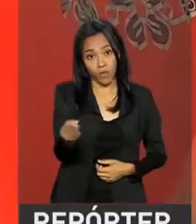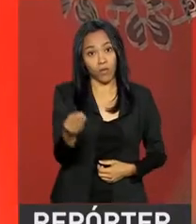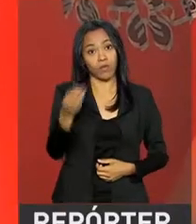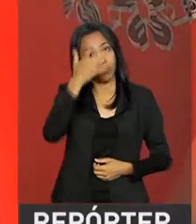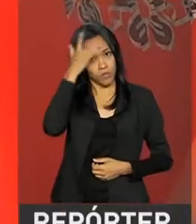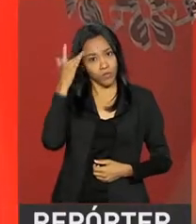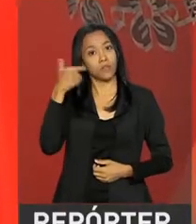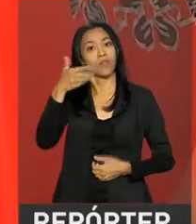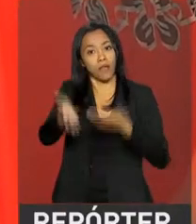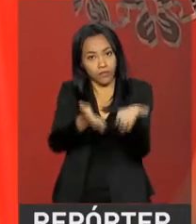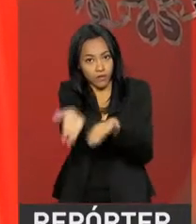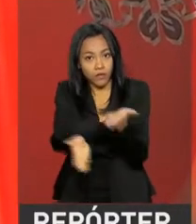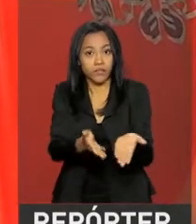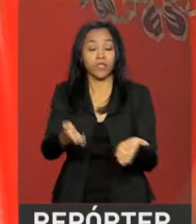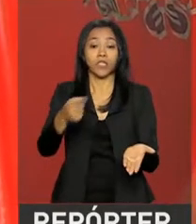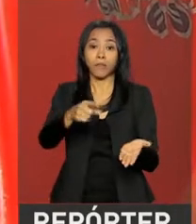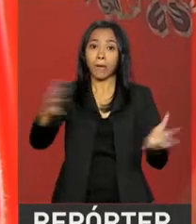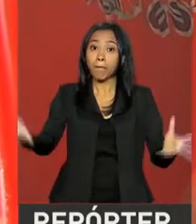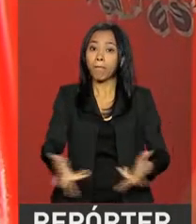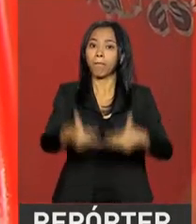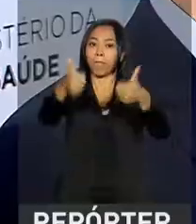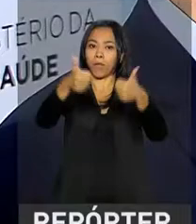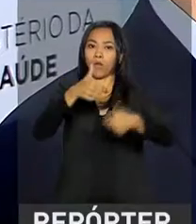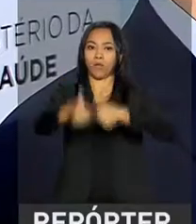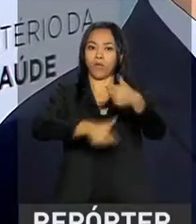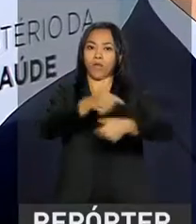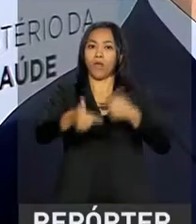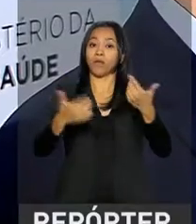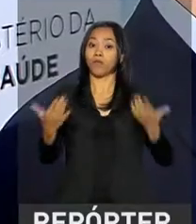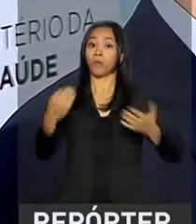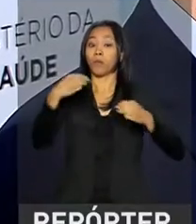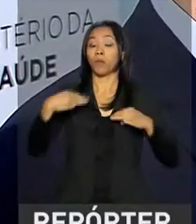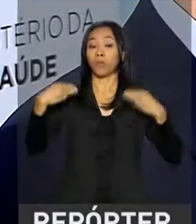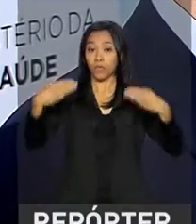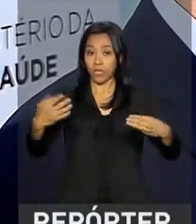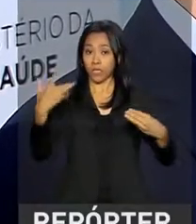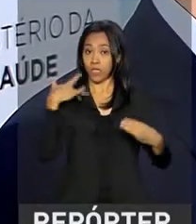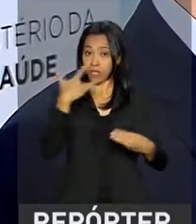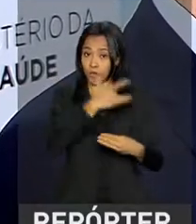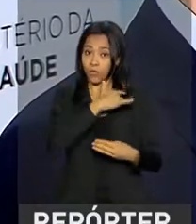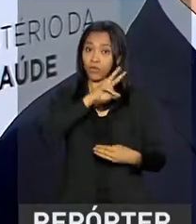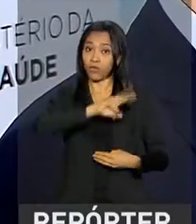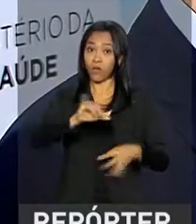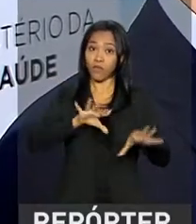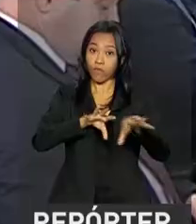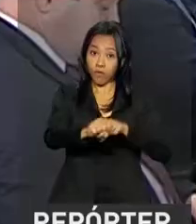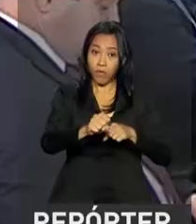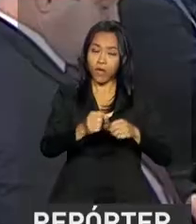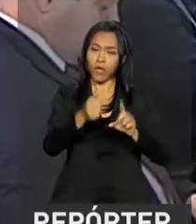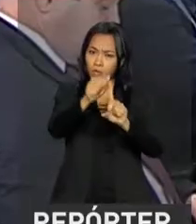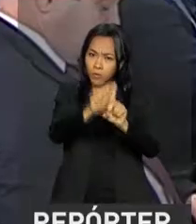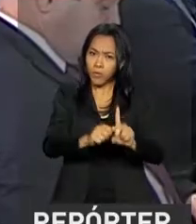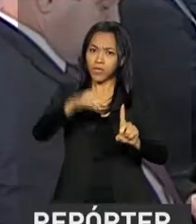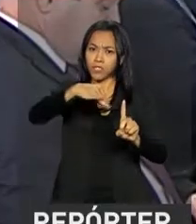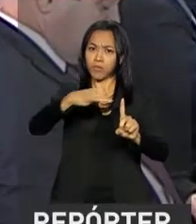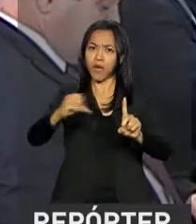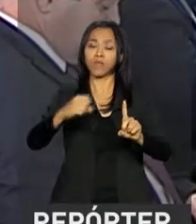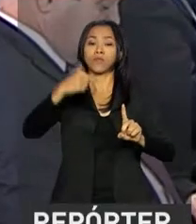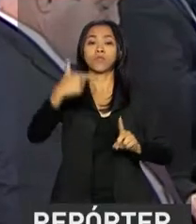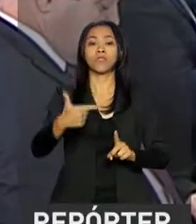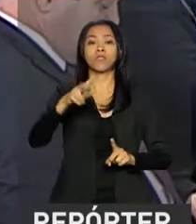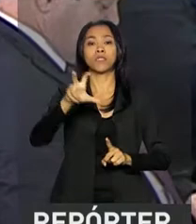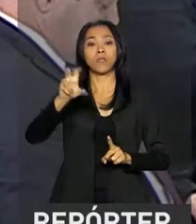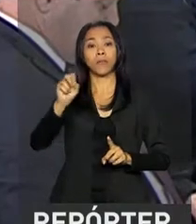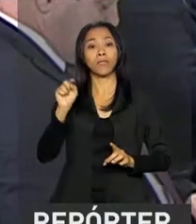para qualificar o trabalho desses profissionais, o Ministério da Saúde vai formar, a partir de março, 250